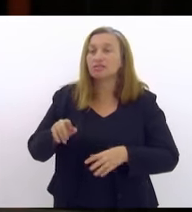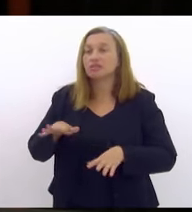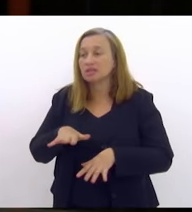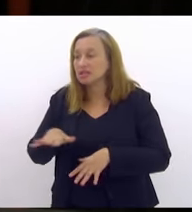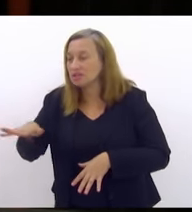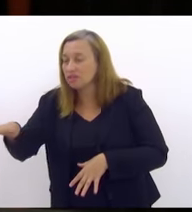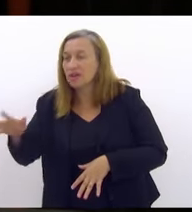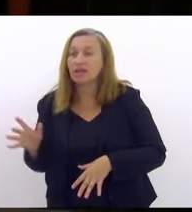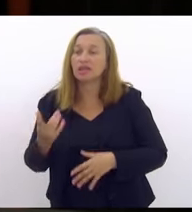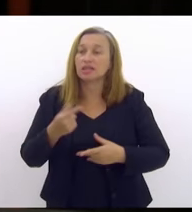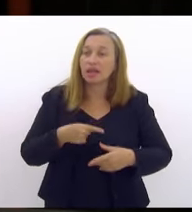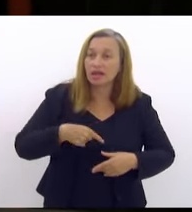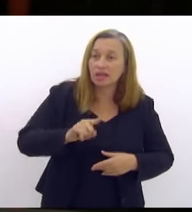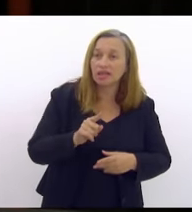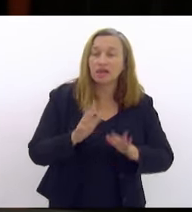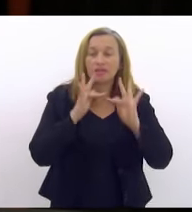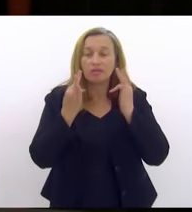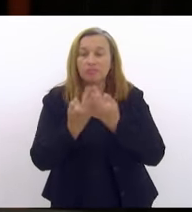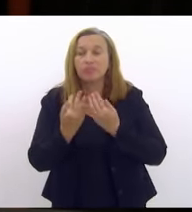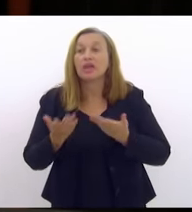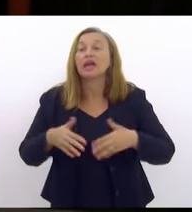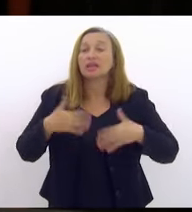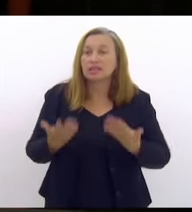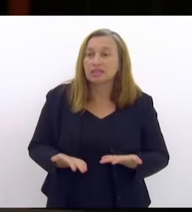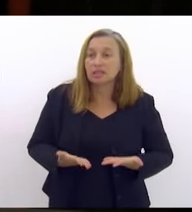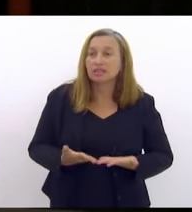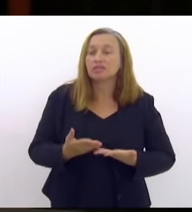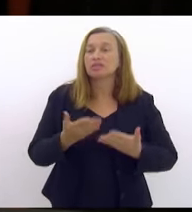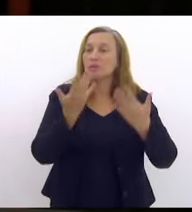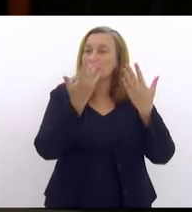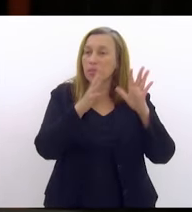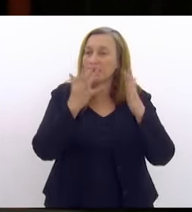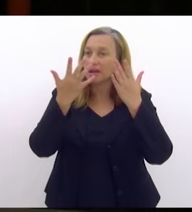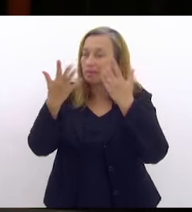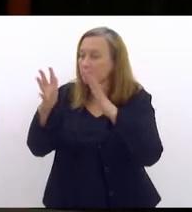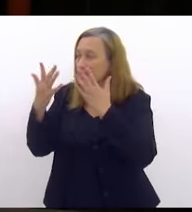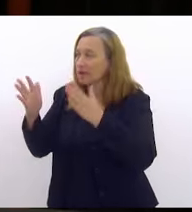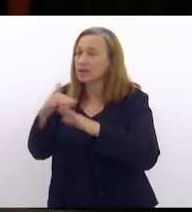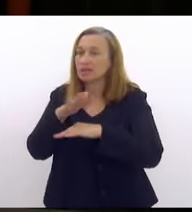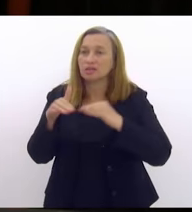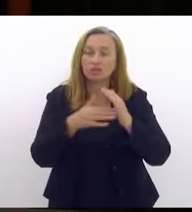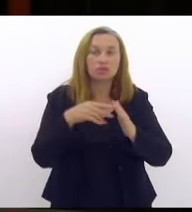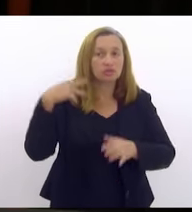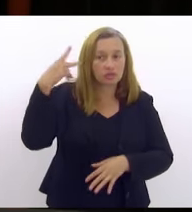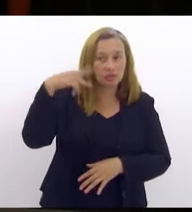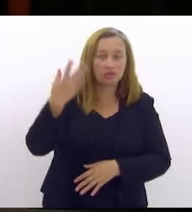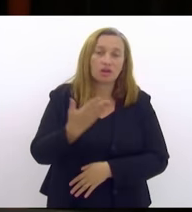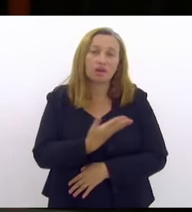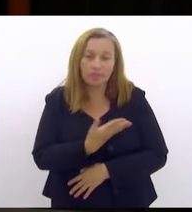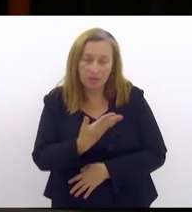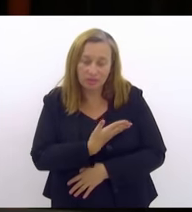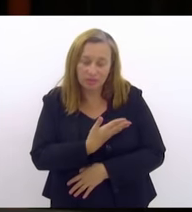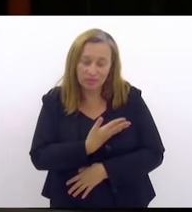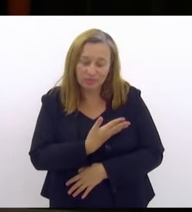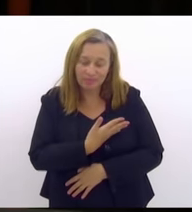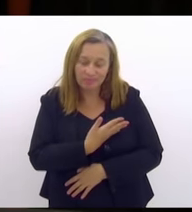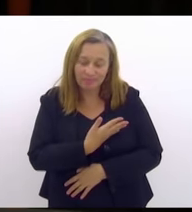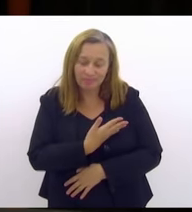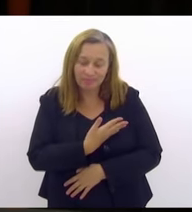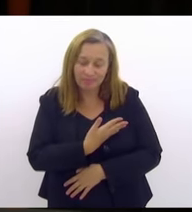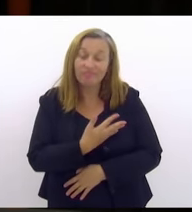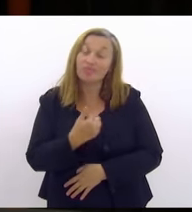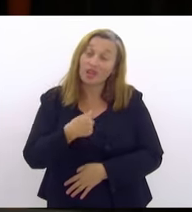às famílias. Então, eu quero deixar aqui meus parabéns a todos os vereadores, a todos os meus amigos, né? Eu